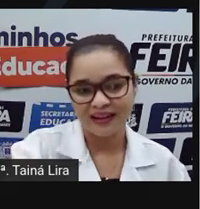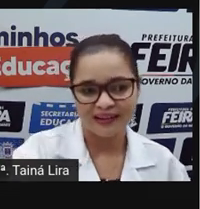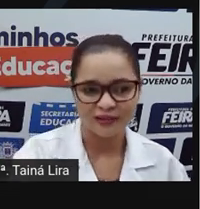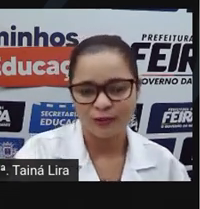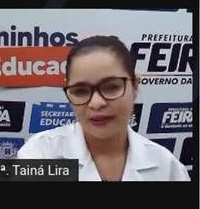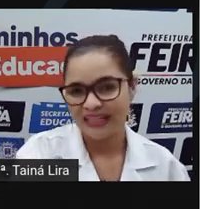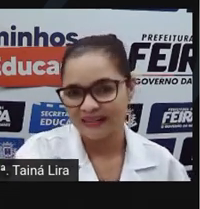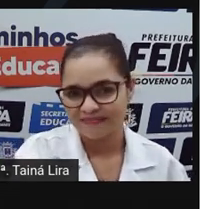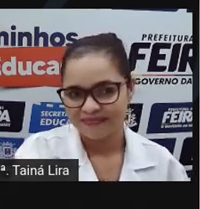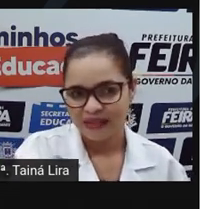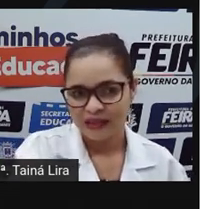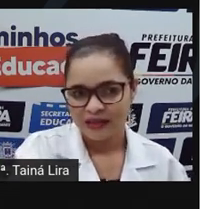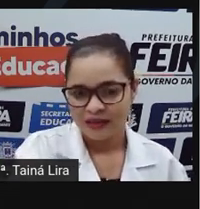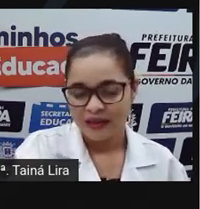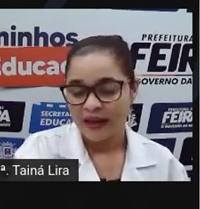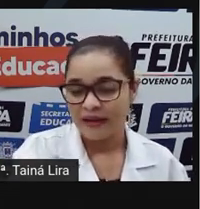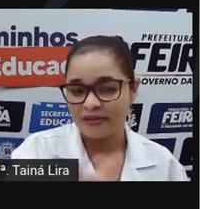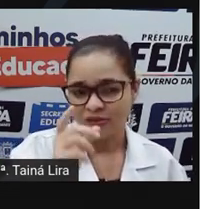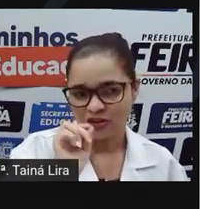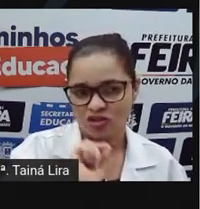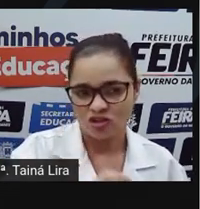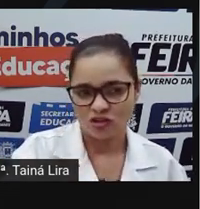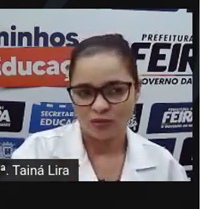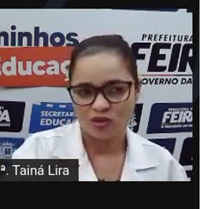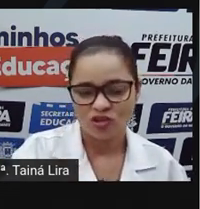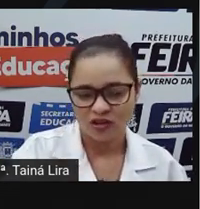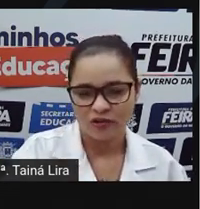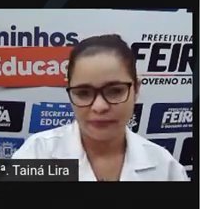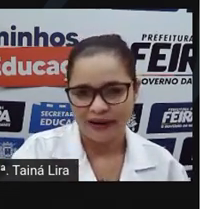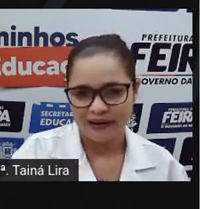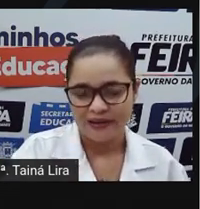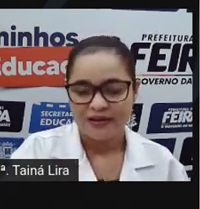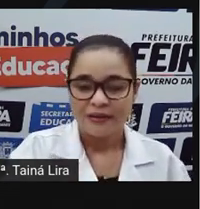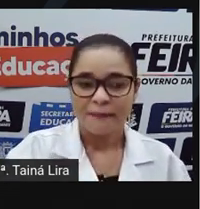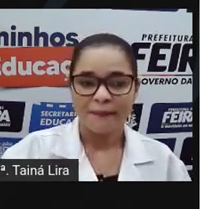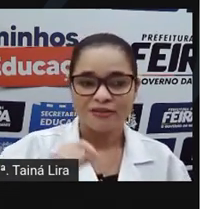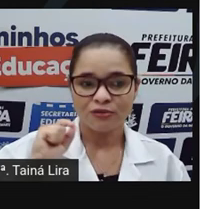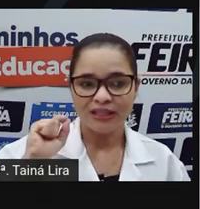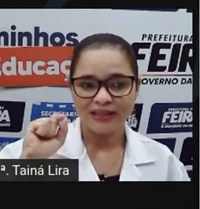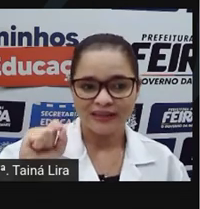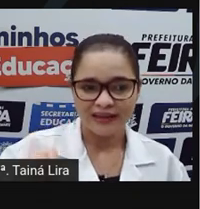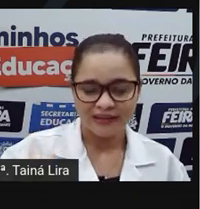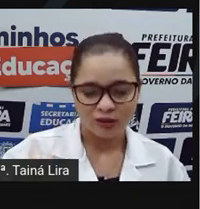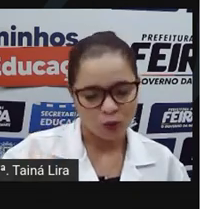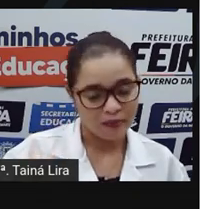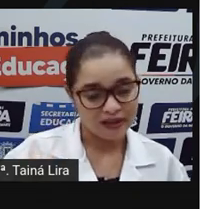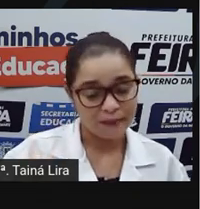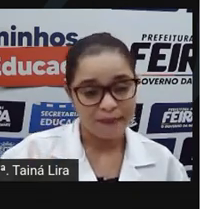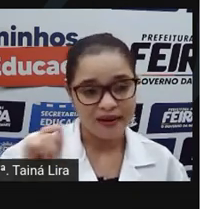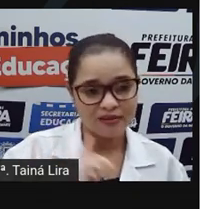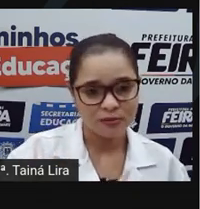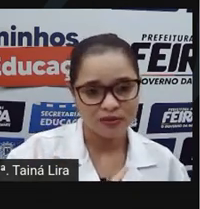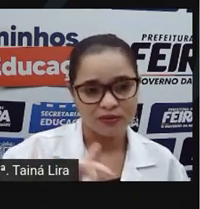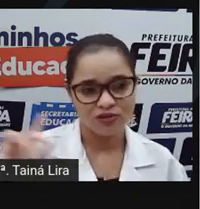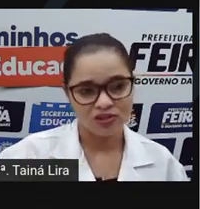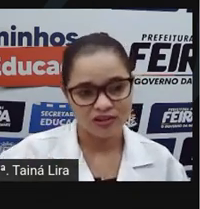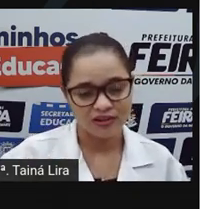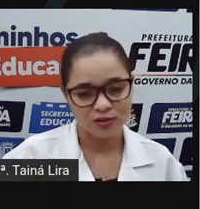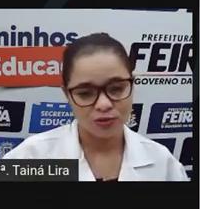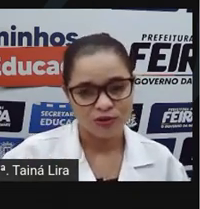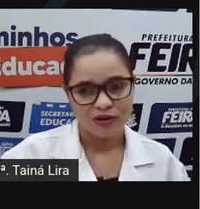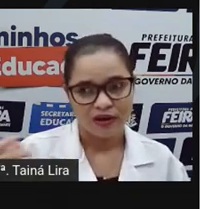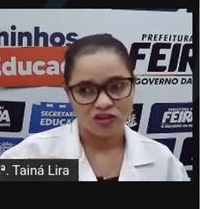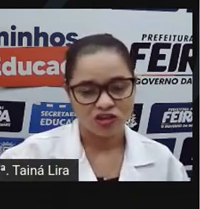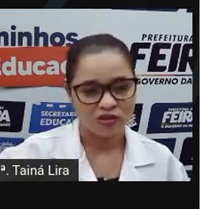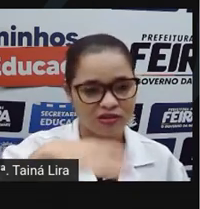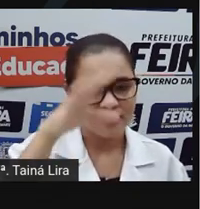dentro mas ele tá lá na tomada é isso que a gente chama de estandebai mas quando ele tá lá na tomada mesmo não